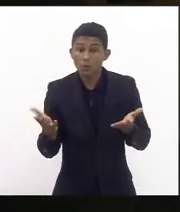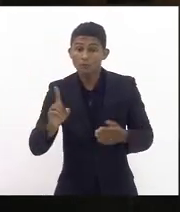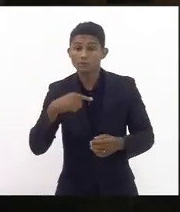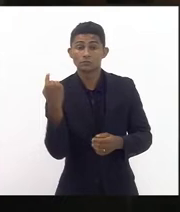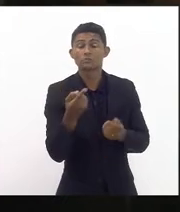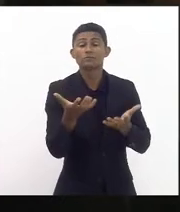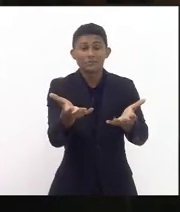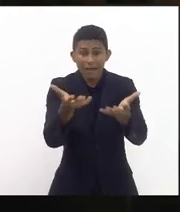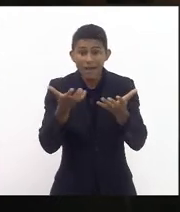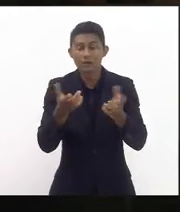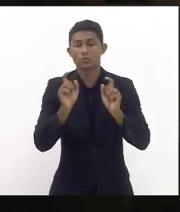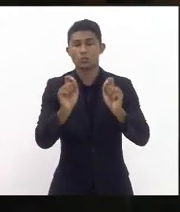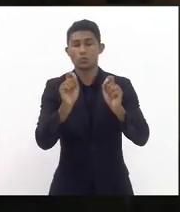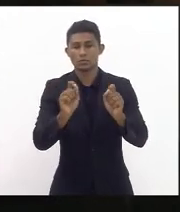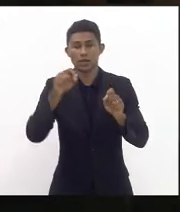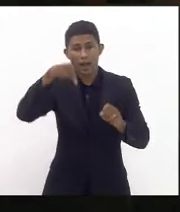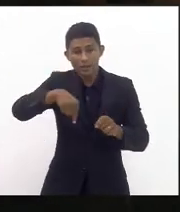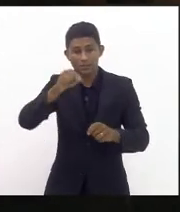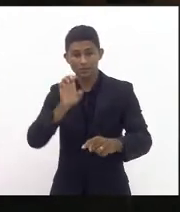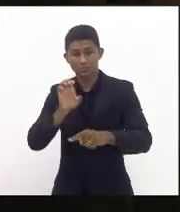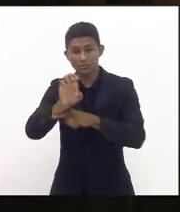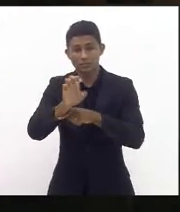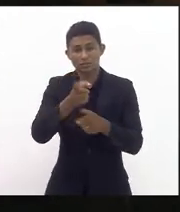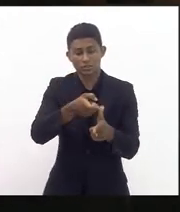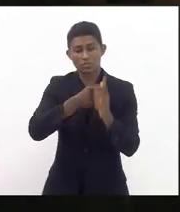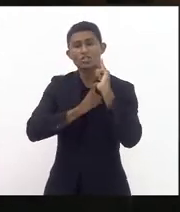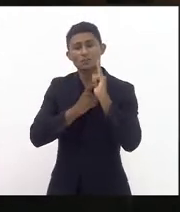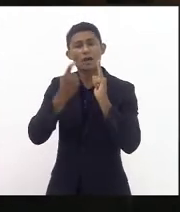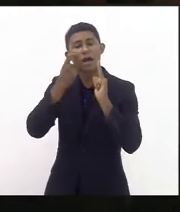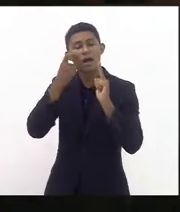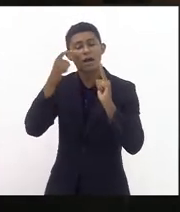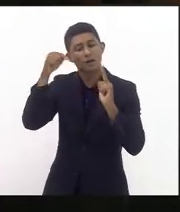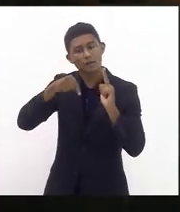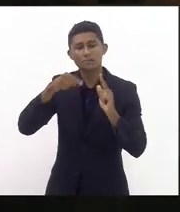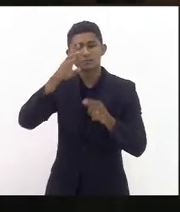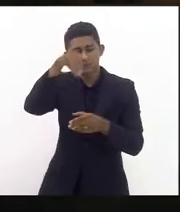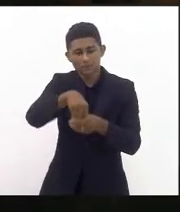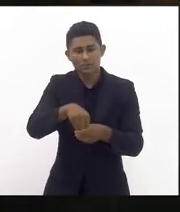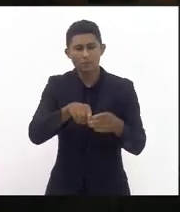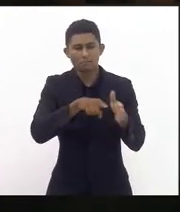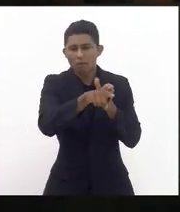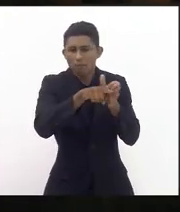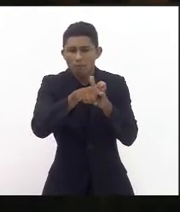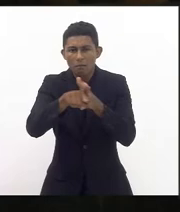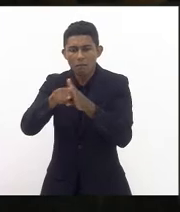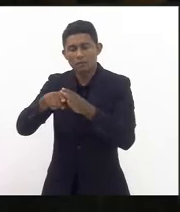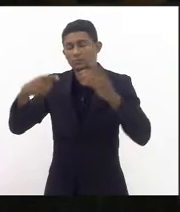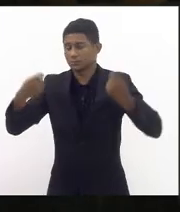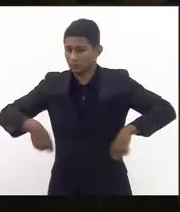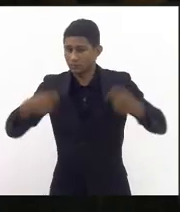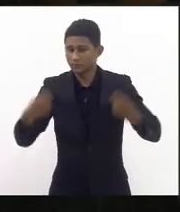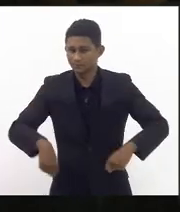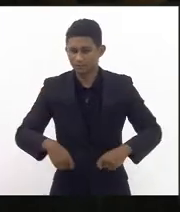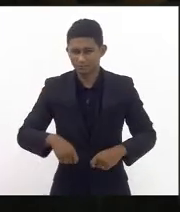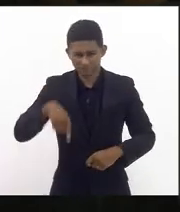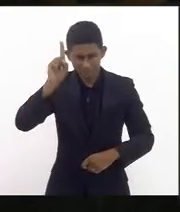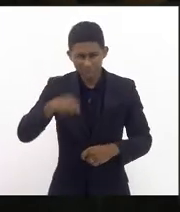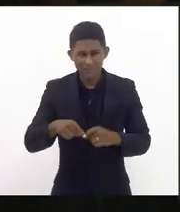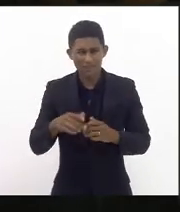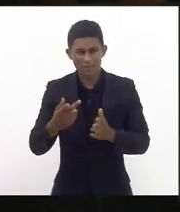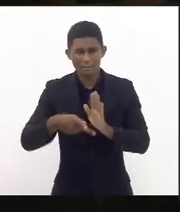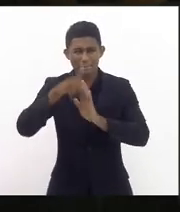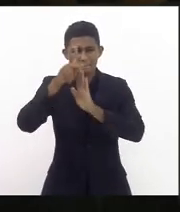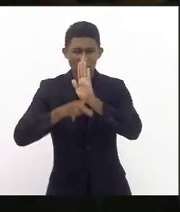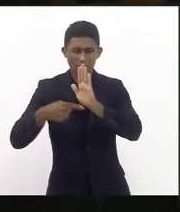dívida do Estado. E este é um projeto também que não é do governo, nem